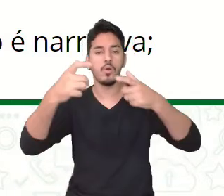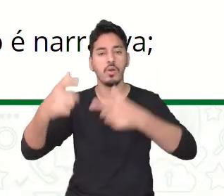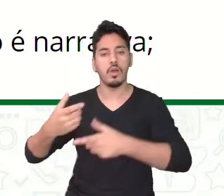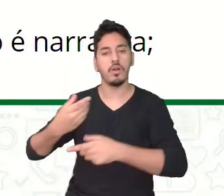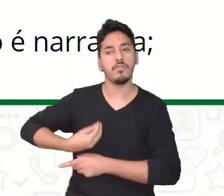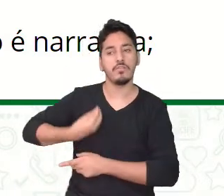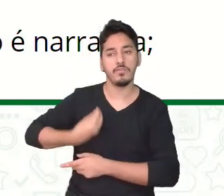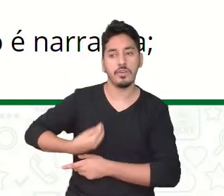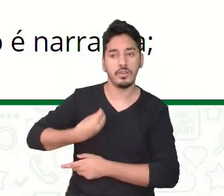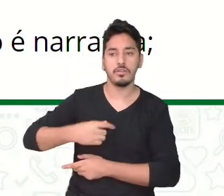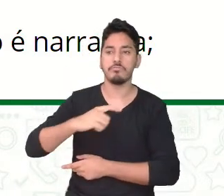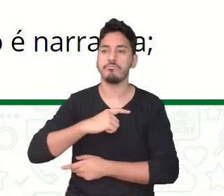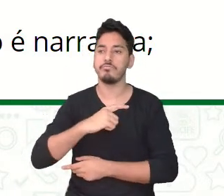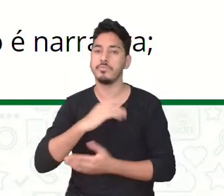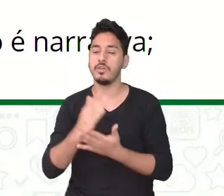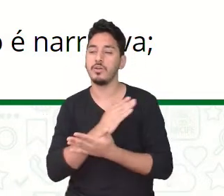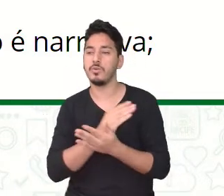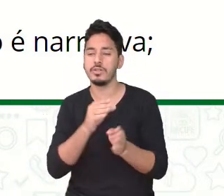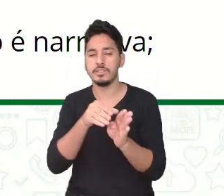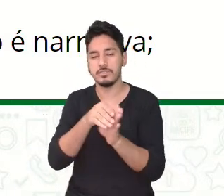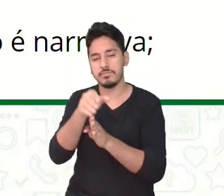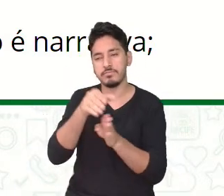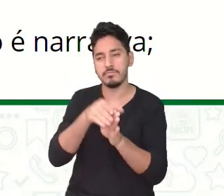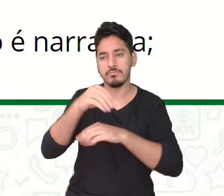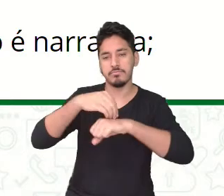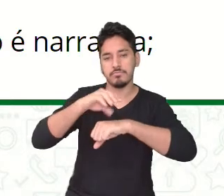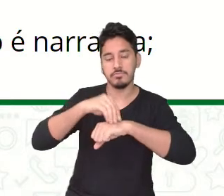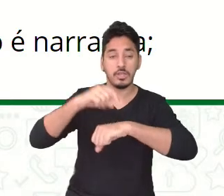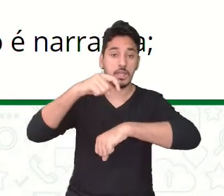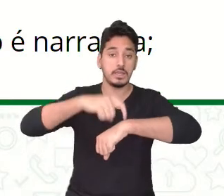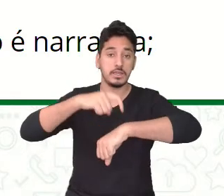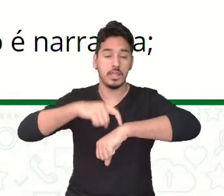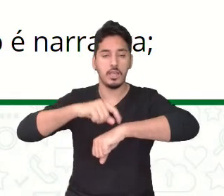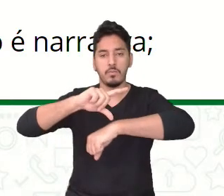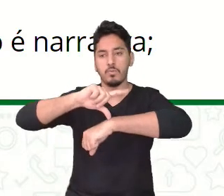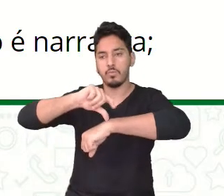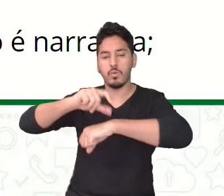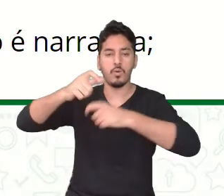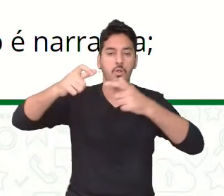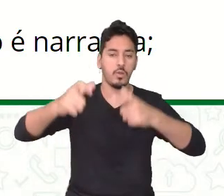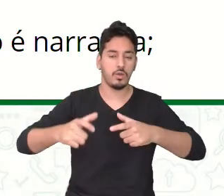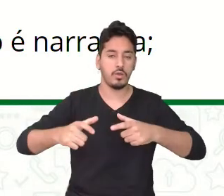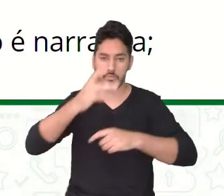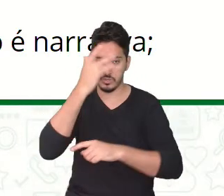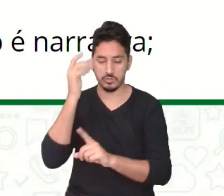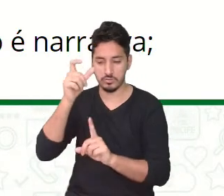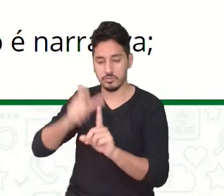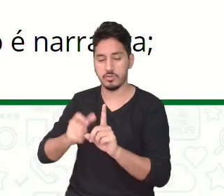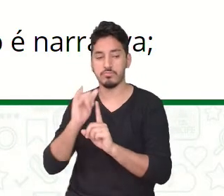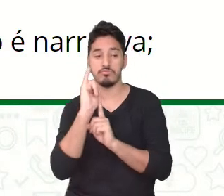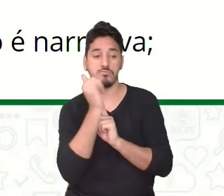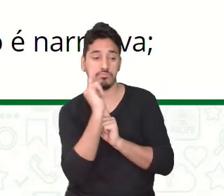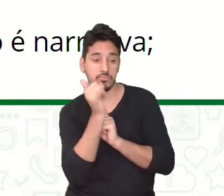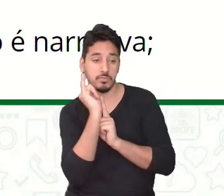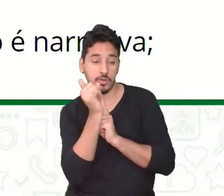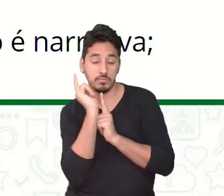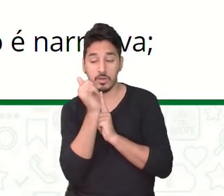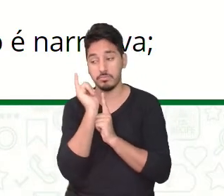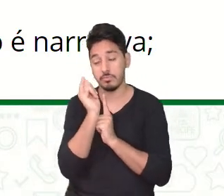vividas, fornecem-se indicações precisas de tempo e lugar. Então, quem está fazendo o relato, quem está